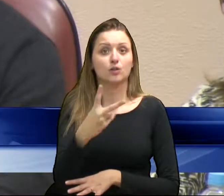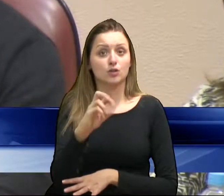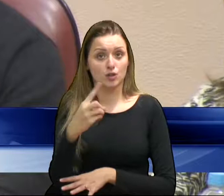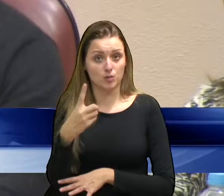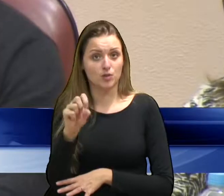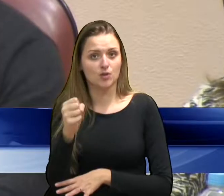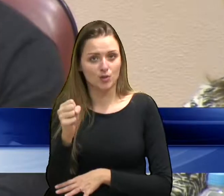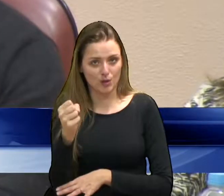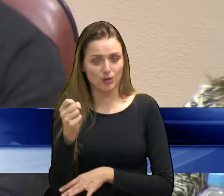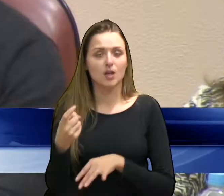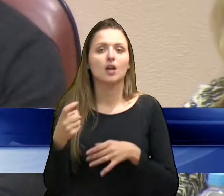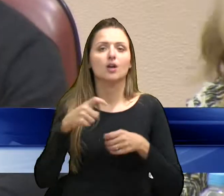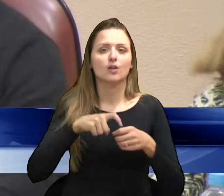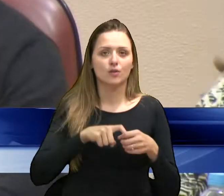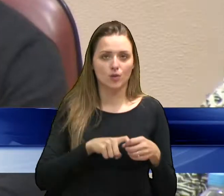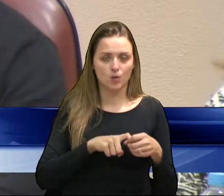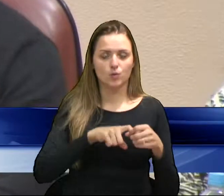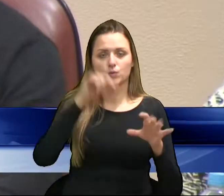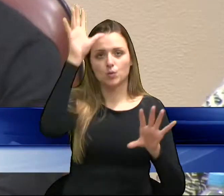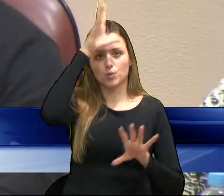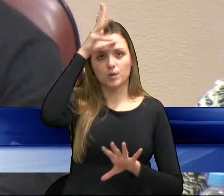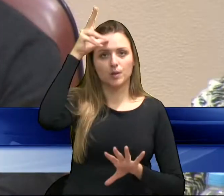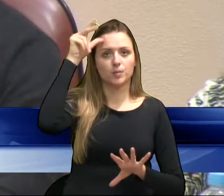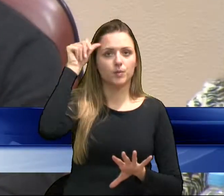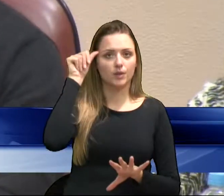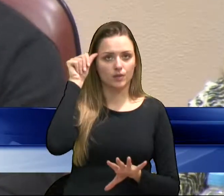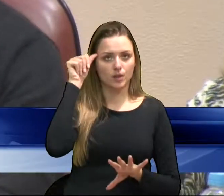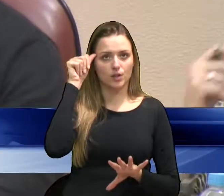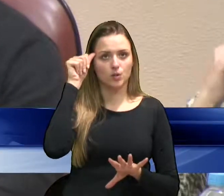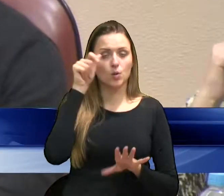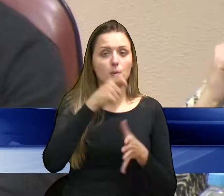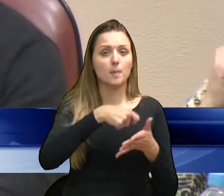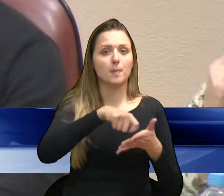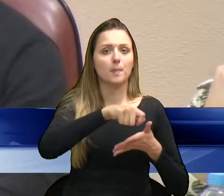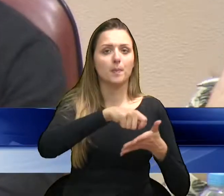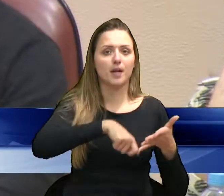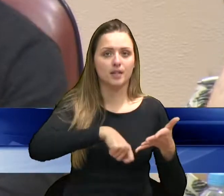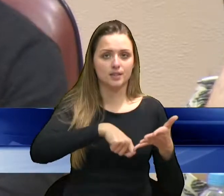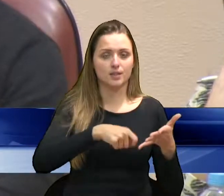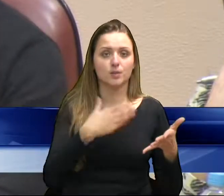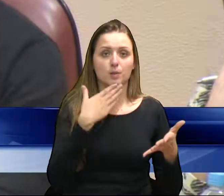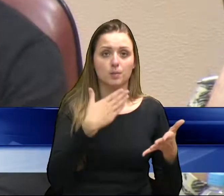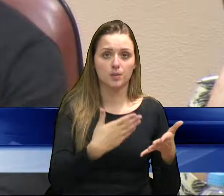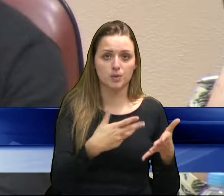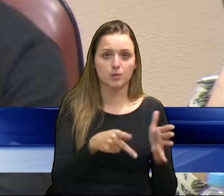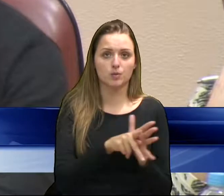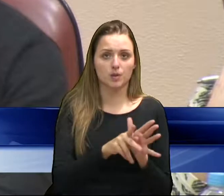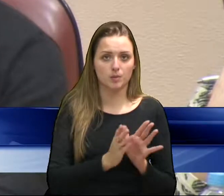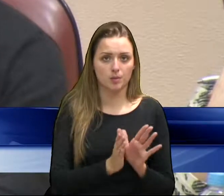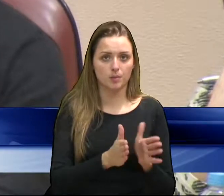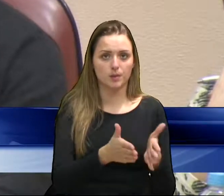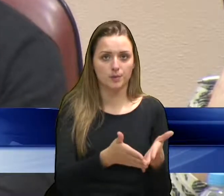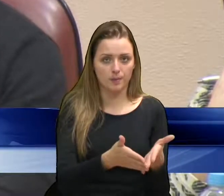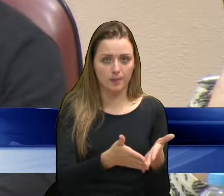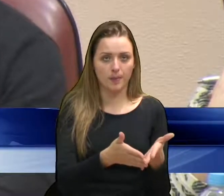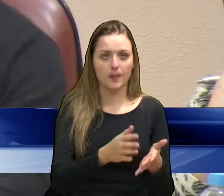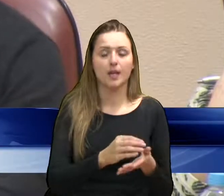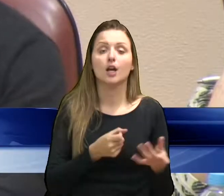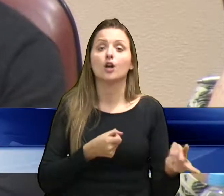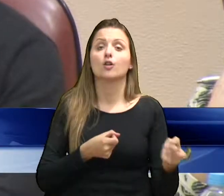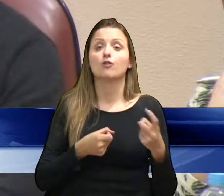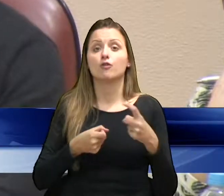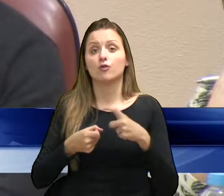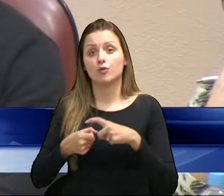2018, retornou ao Poder Executivo para diligências a pedido desta comissão. O